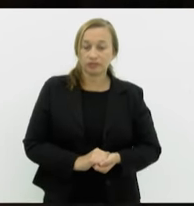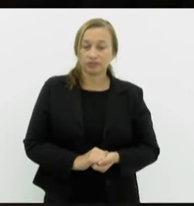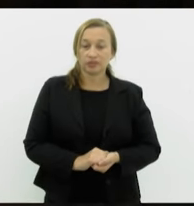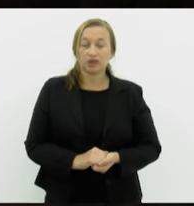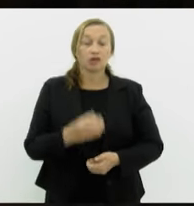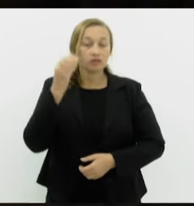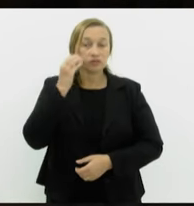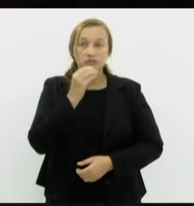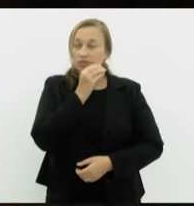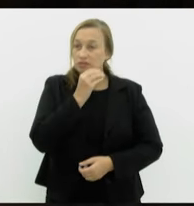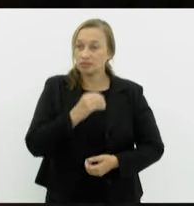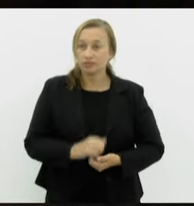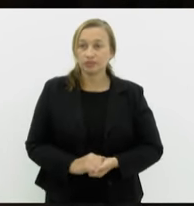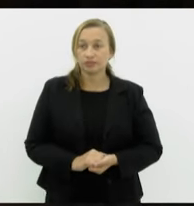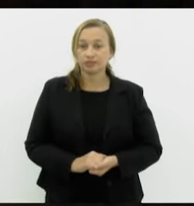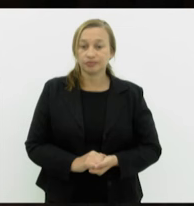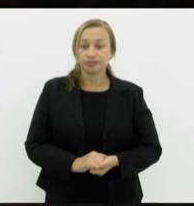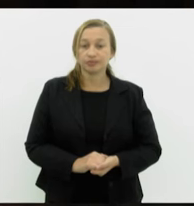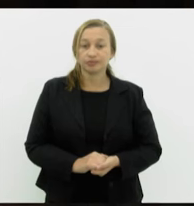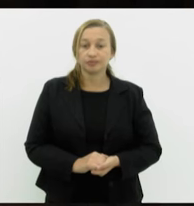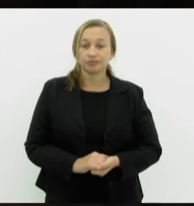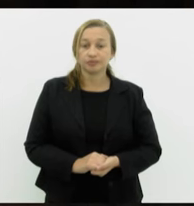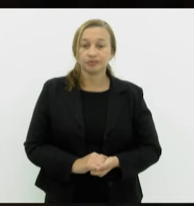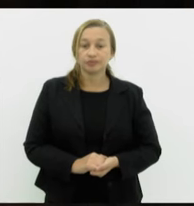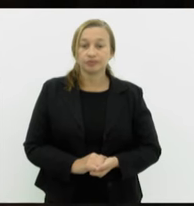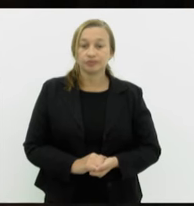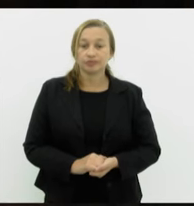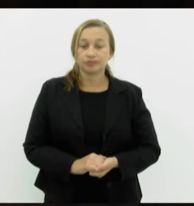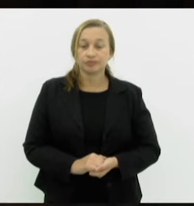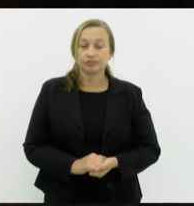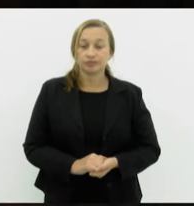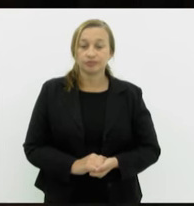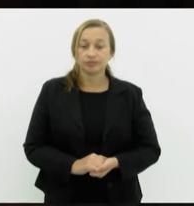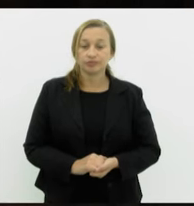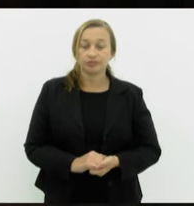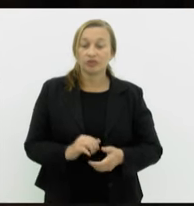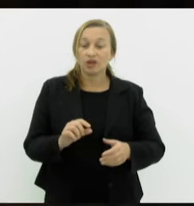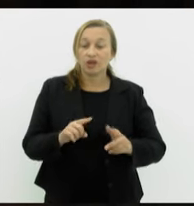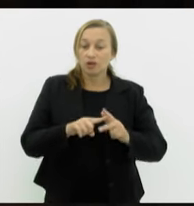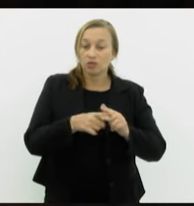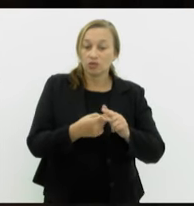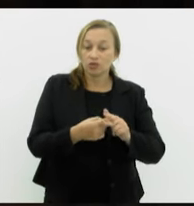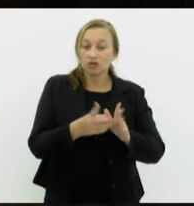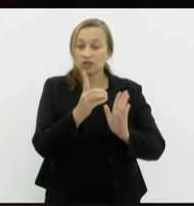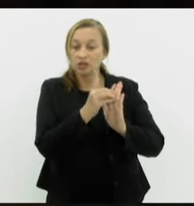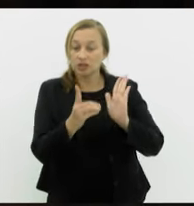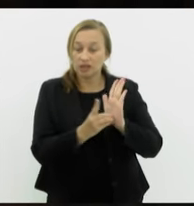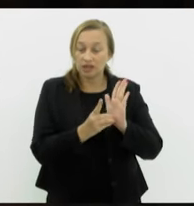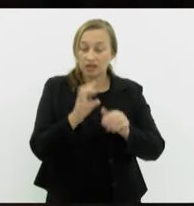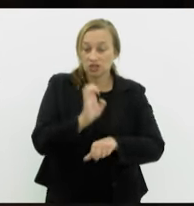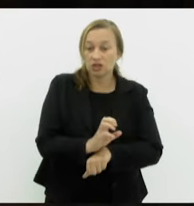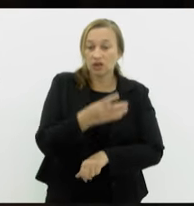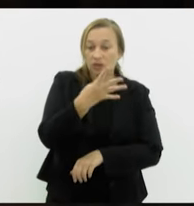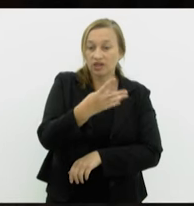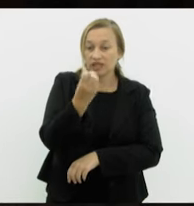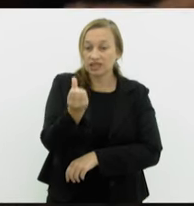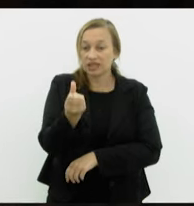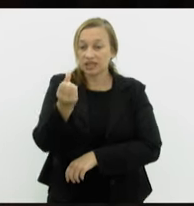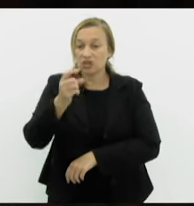senhor Cláudio Bonfim de Castro e Silva, a modificação do decreto estadual